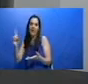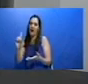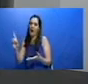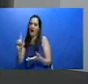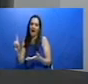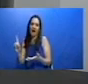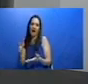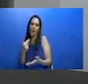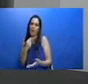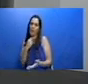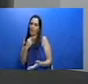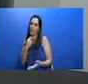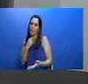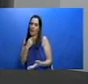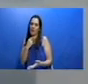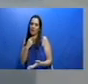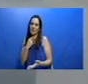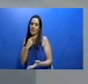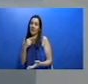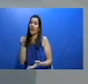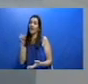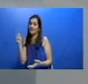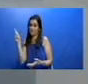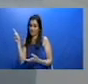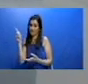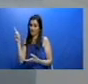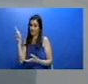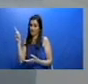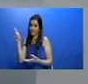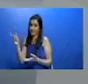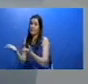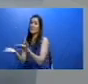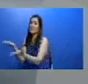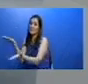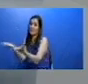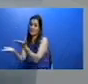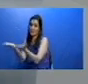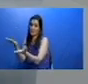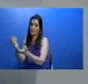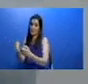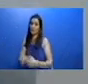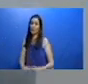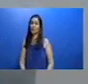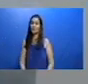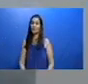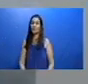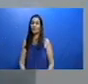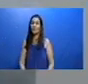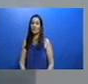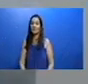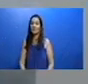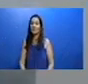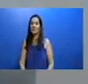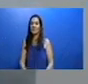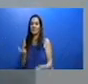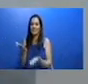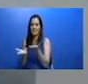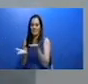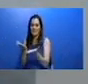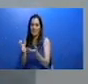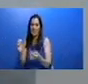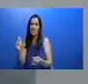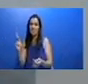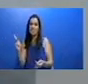do feijão. Então, aqui, a farinha, nós vamos separar aqui, porque nós compramos em quilogramas,